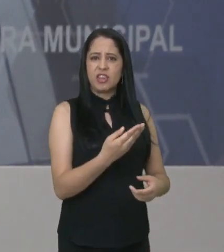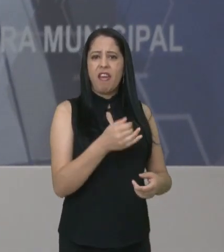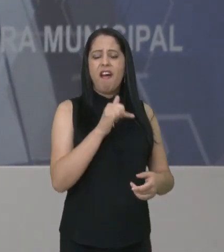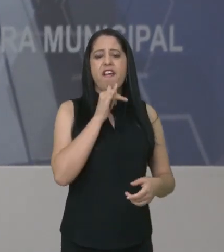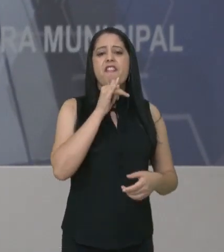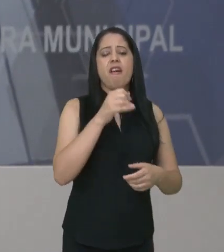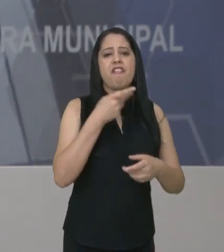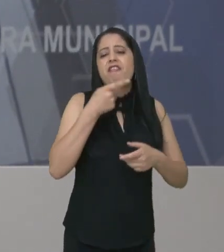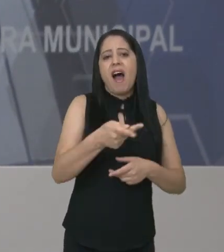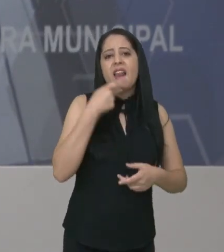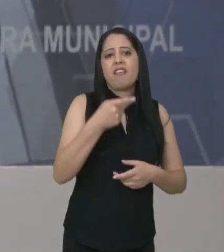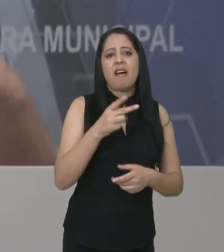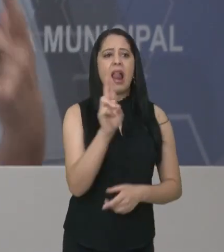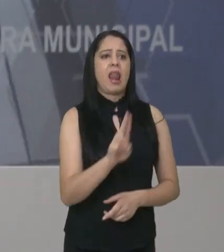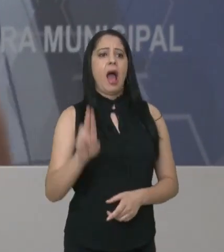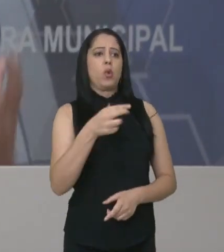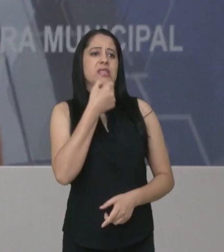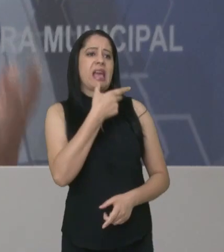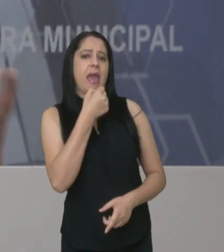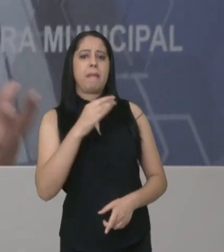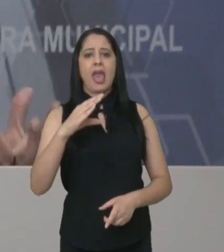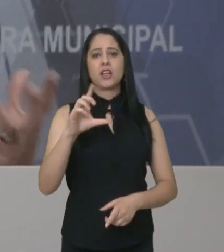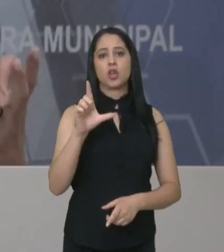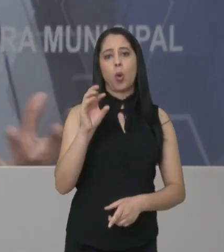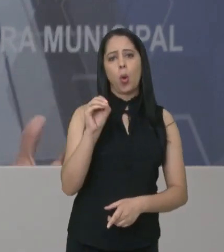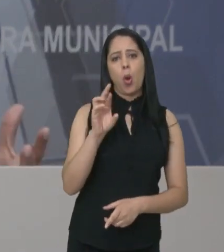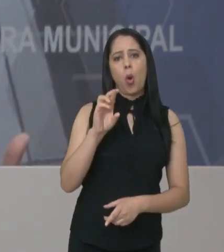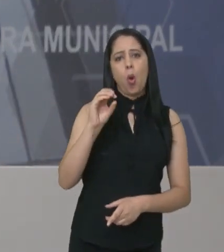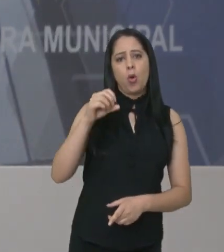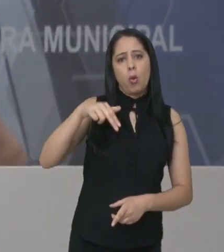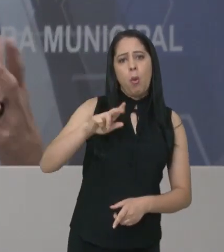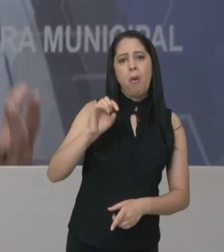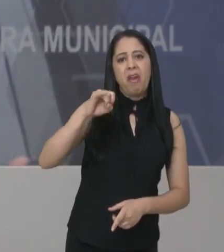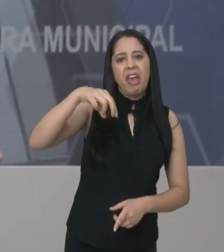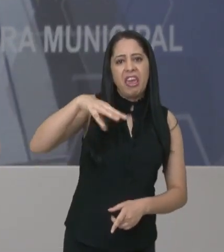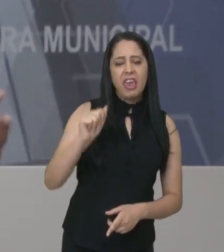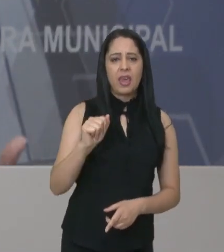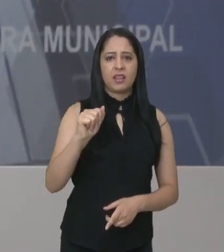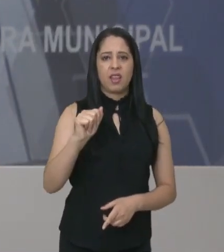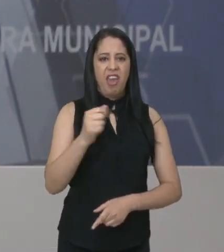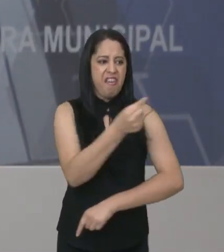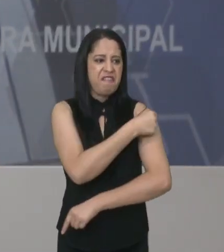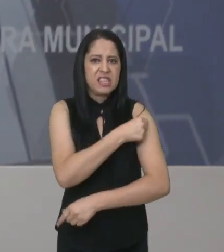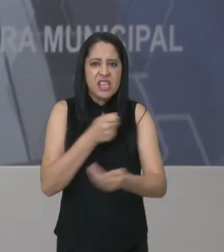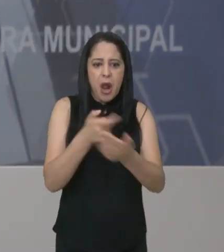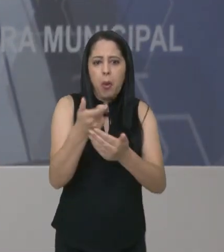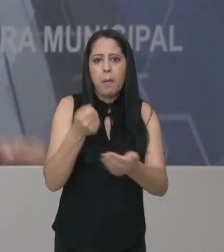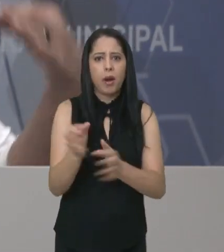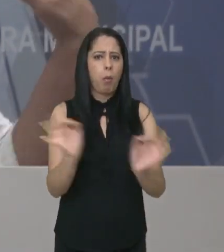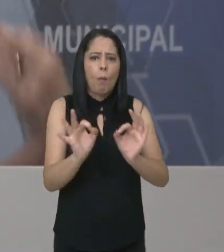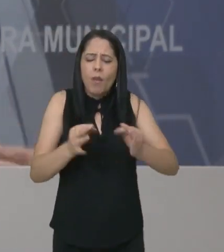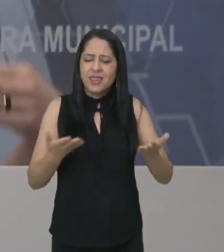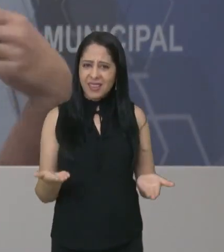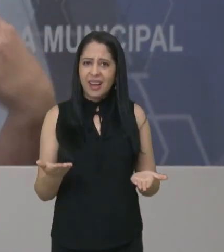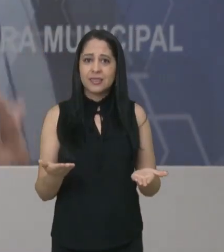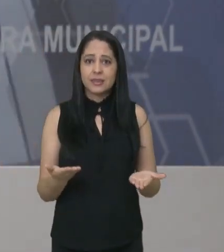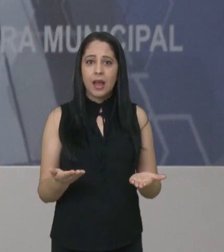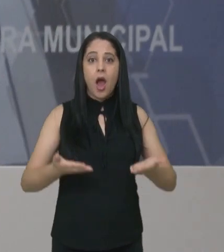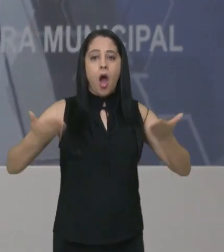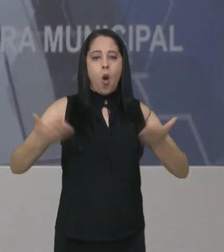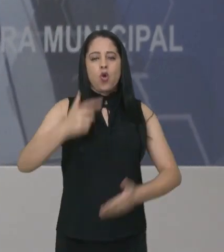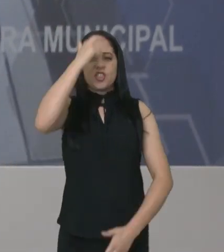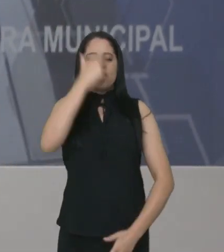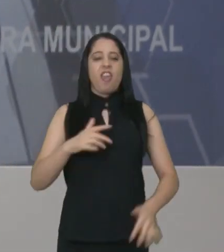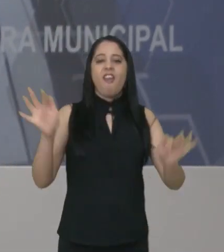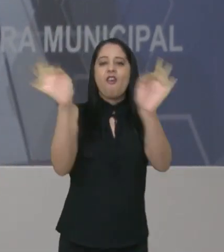de comprar vacina e salvar o maior número de cidadãos brasileiros e brasileiras. Hoje eu estou feliz